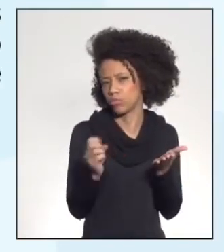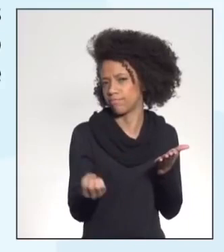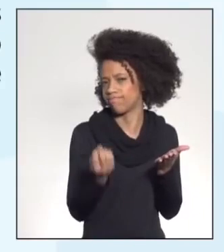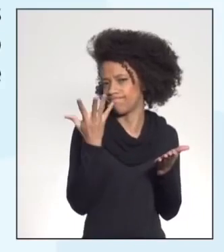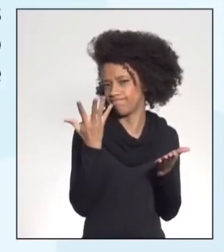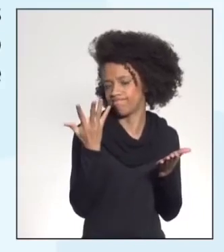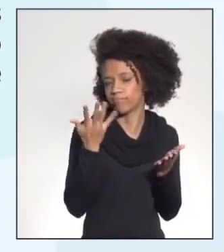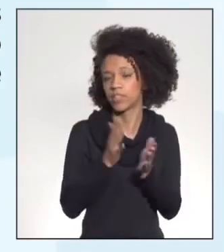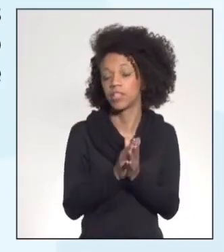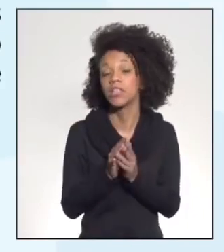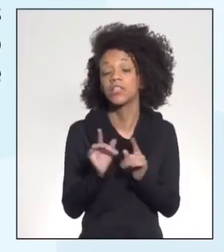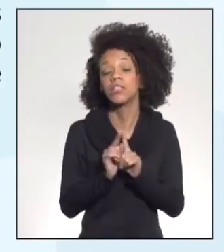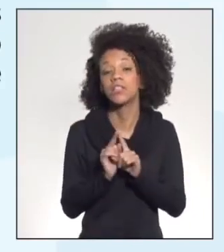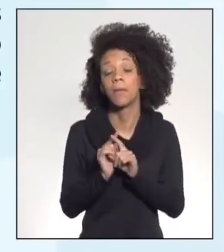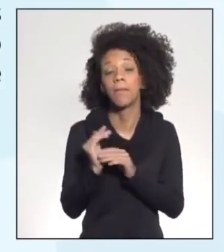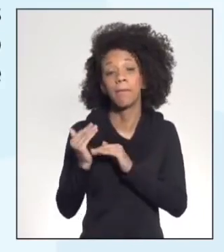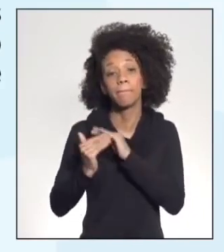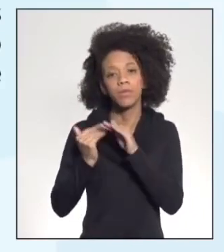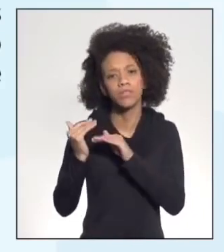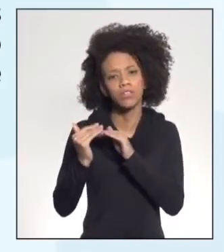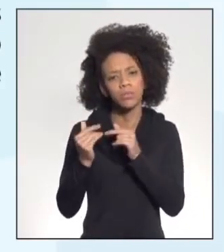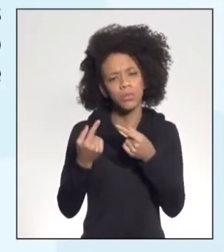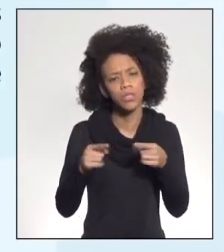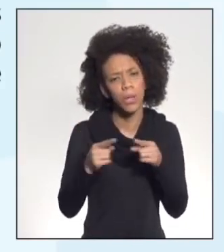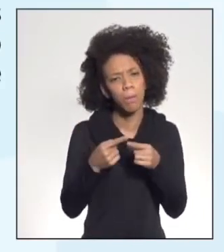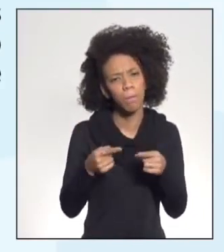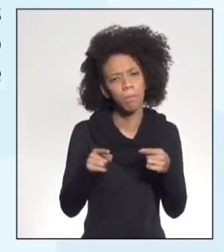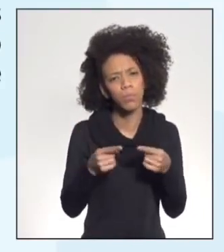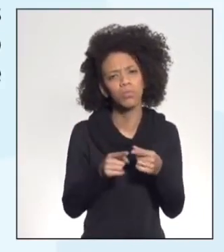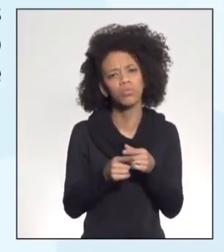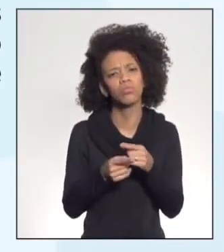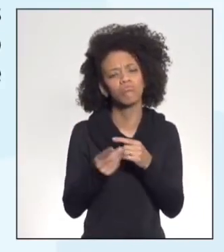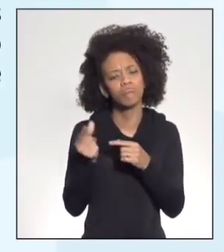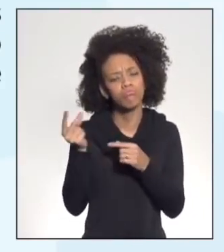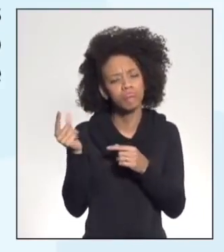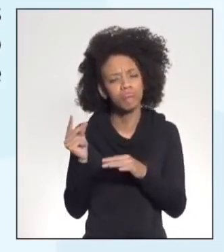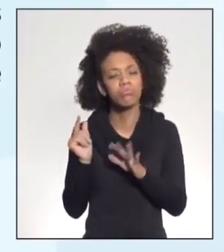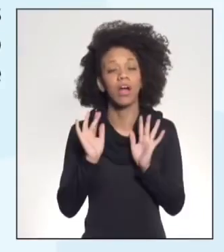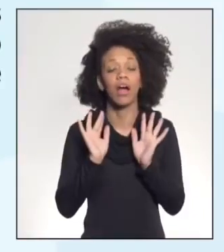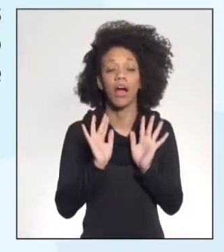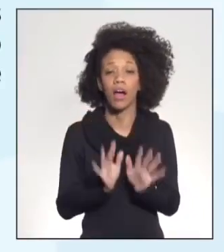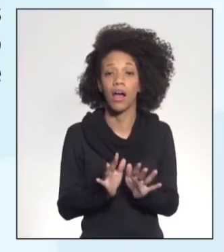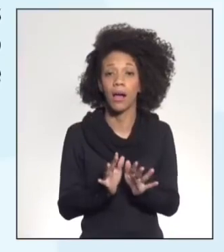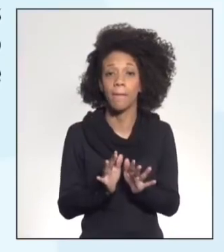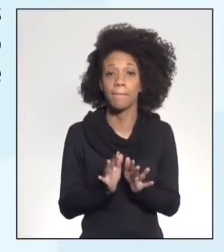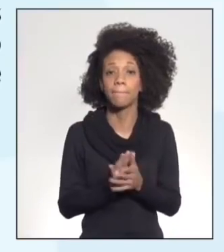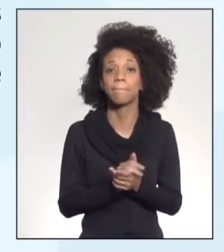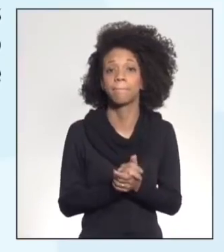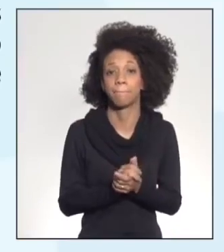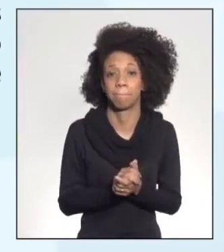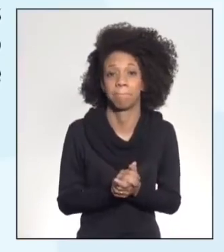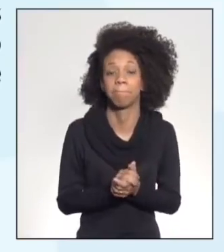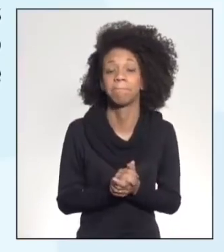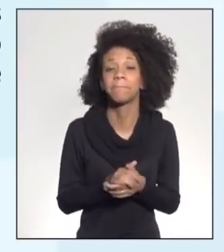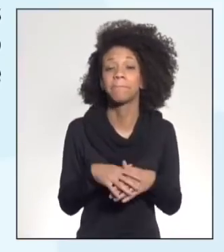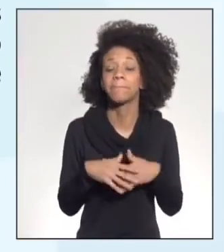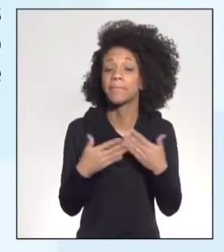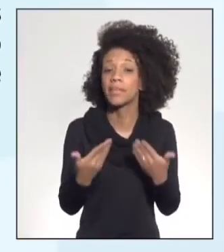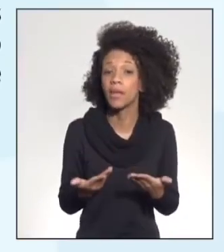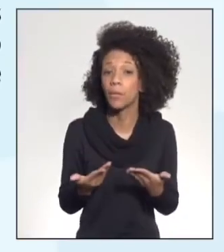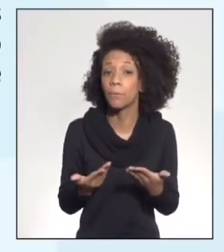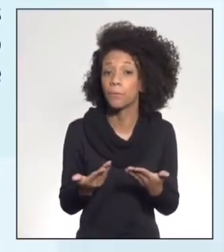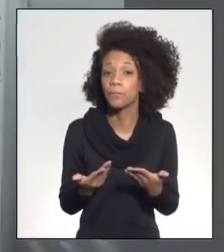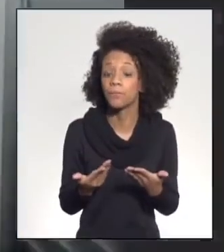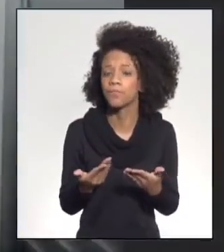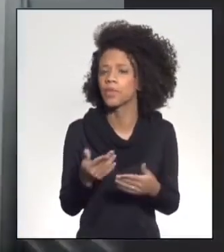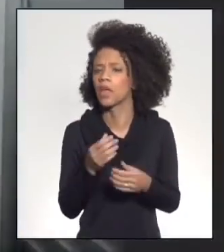e procedimentos da música contemporânea, bem como procedimentos e técnicas de registro em áudio e audiovisual. Então, nós vamos